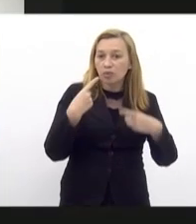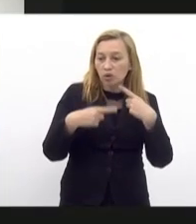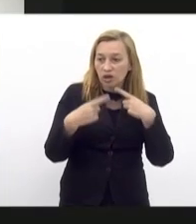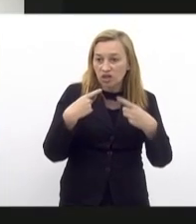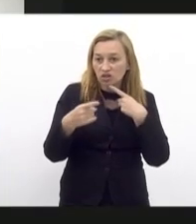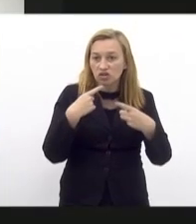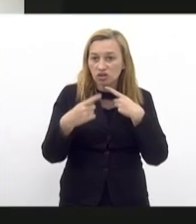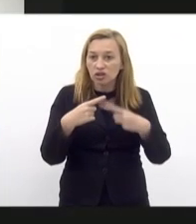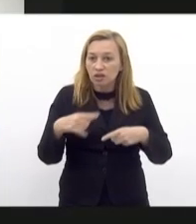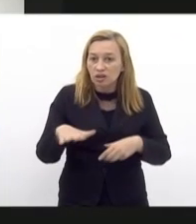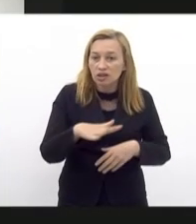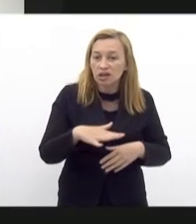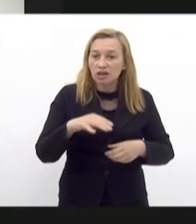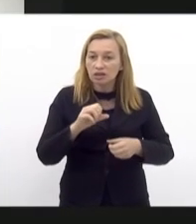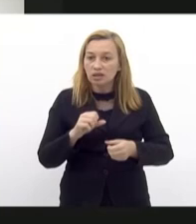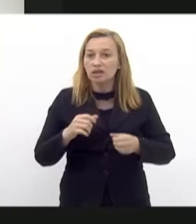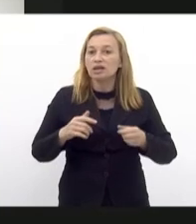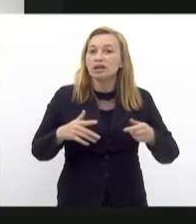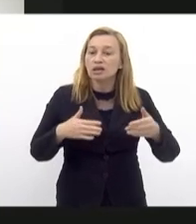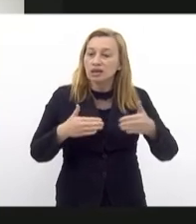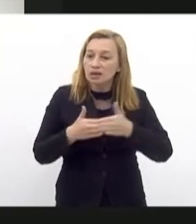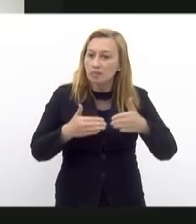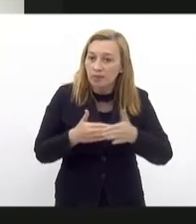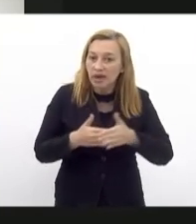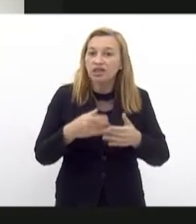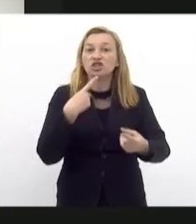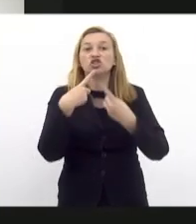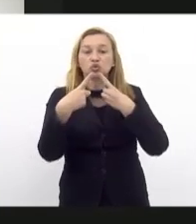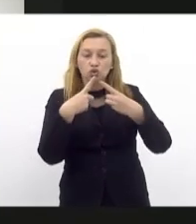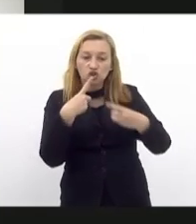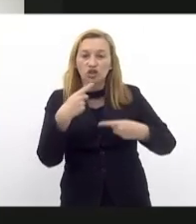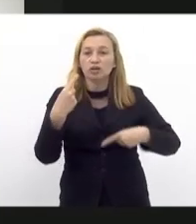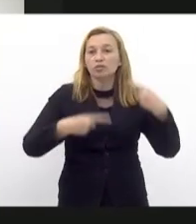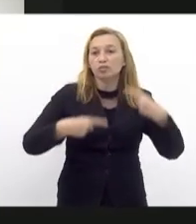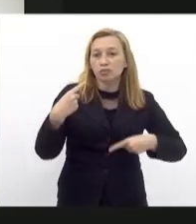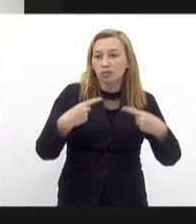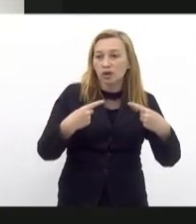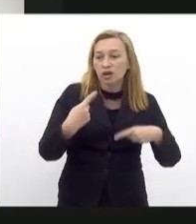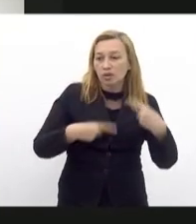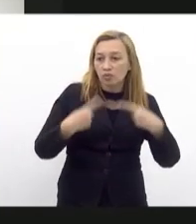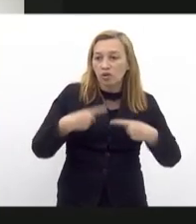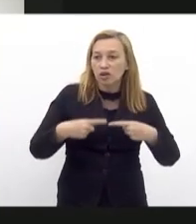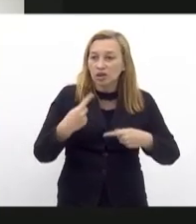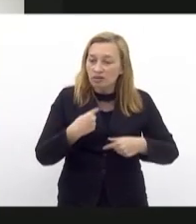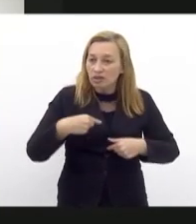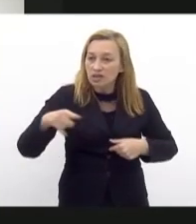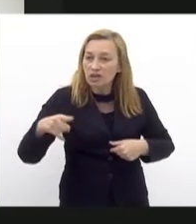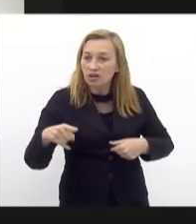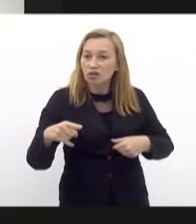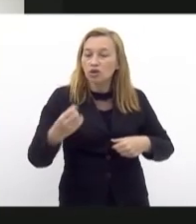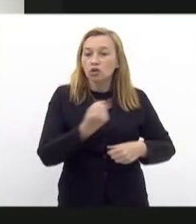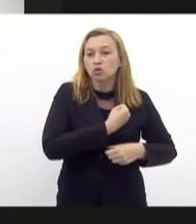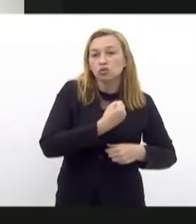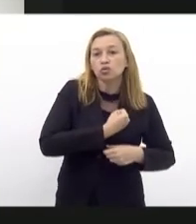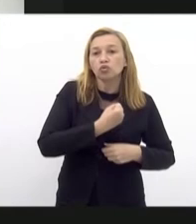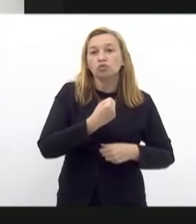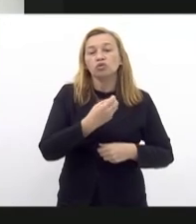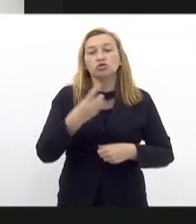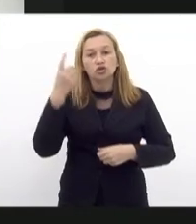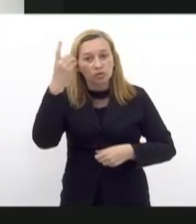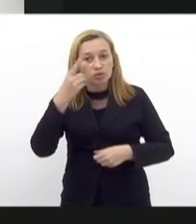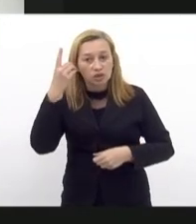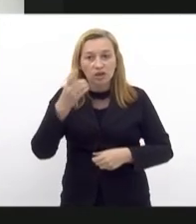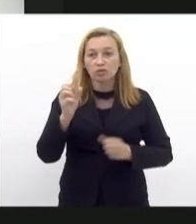se trava-se aqui, a gente discutir isso na política, levar esse assunto ao maior número de parlamentares possíveis, porque o